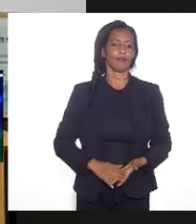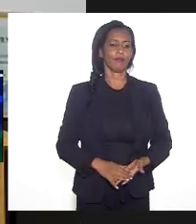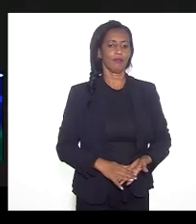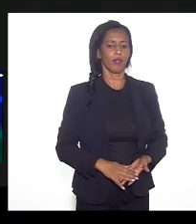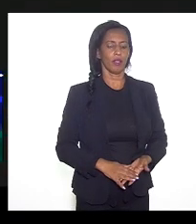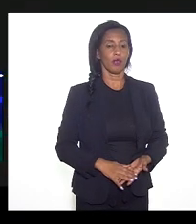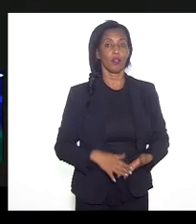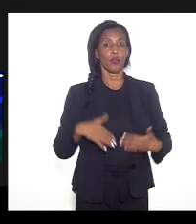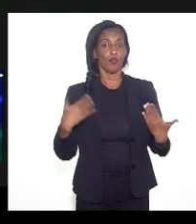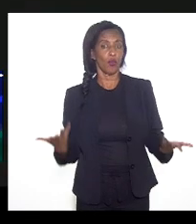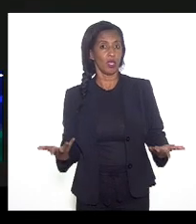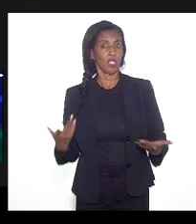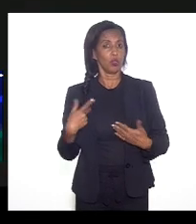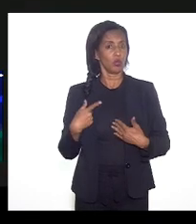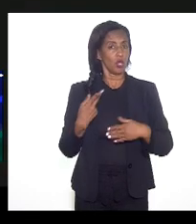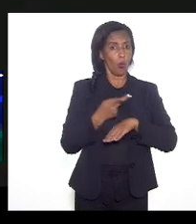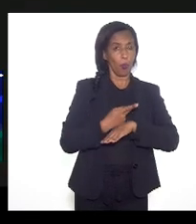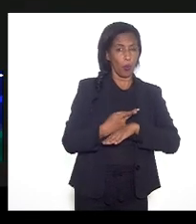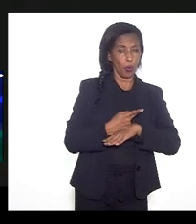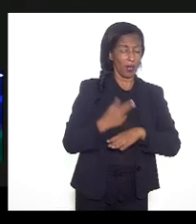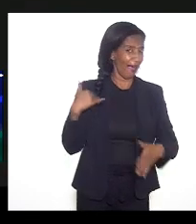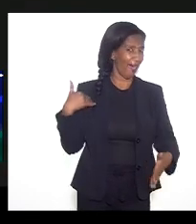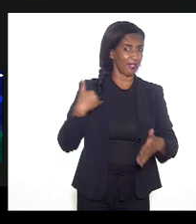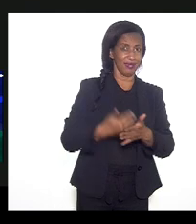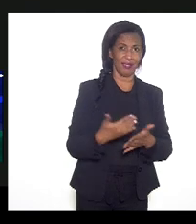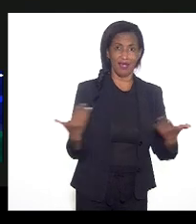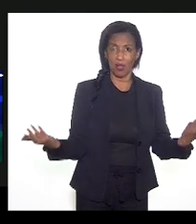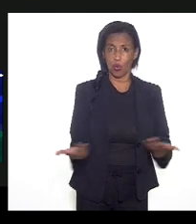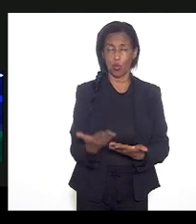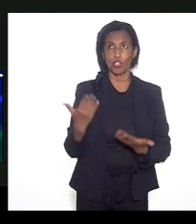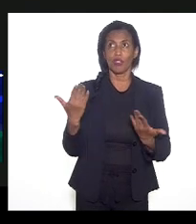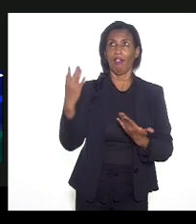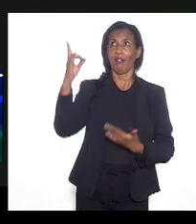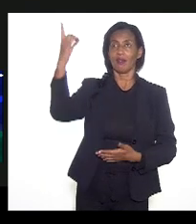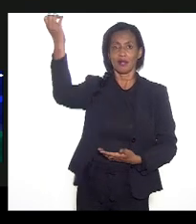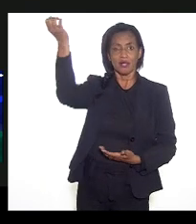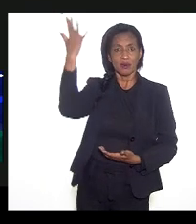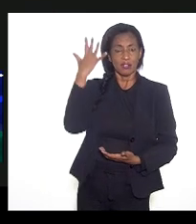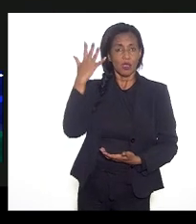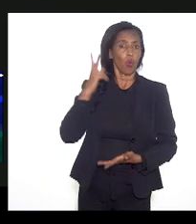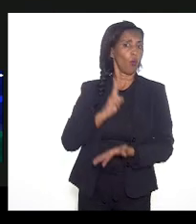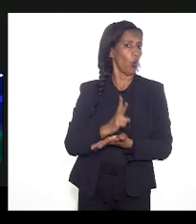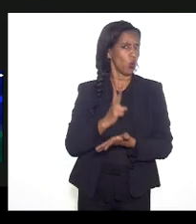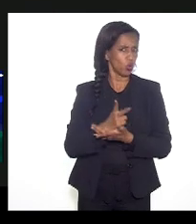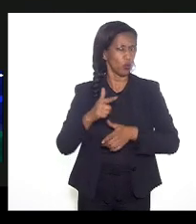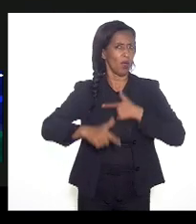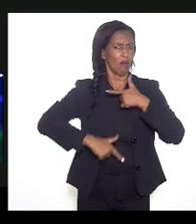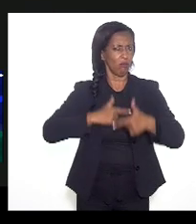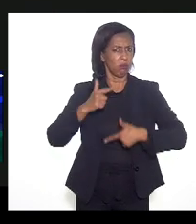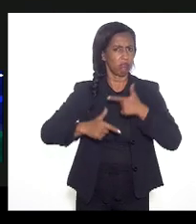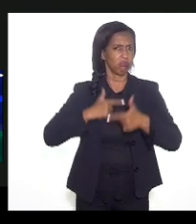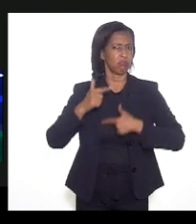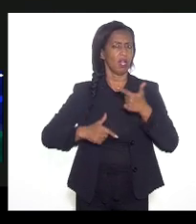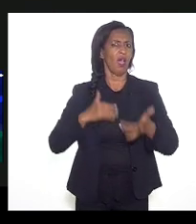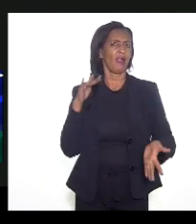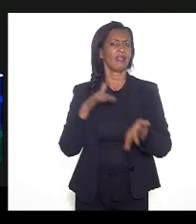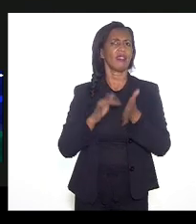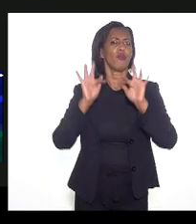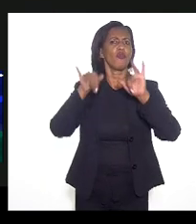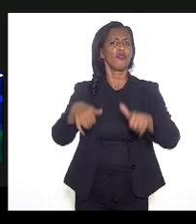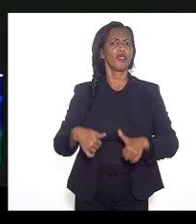Foi isso que eu procurei, tenho procurado até hoje, e com a graça de Deus, continuarei procurando até o fim da minha vida,